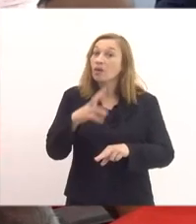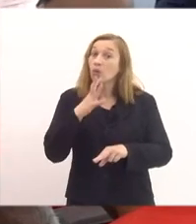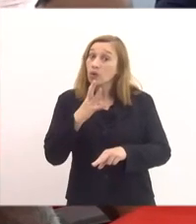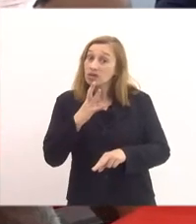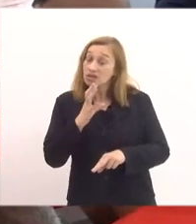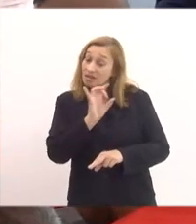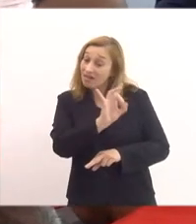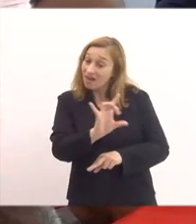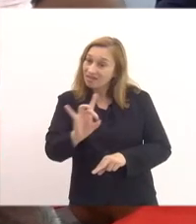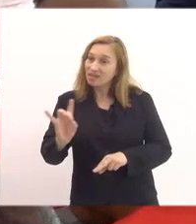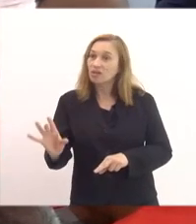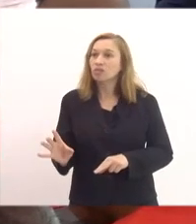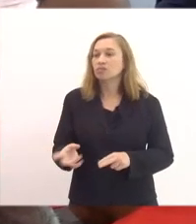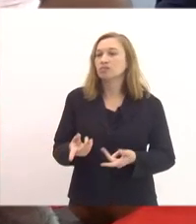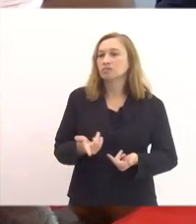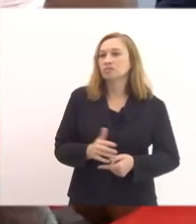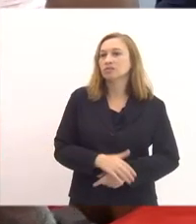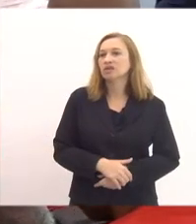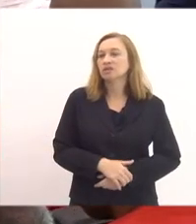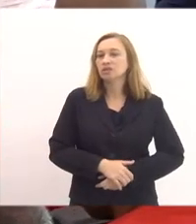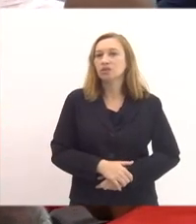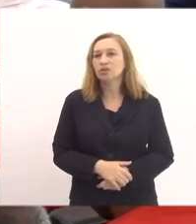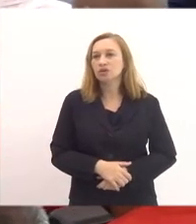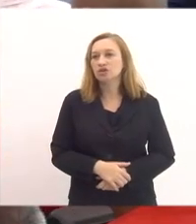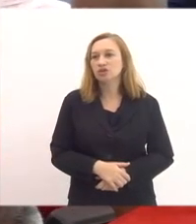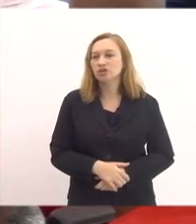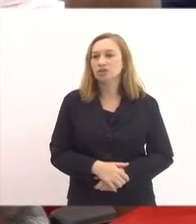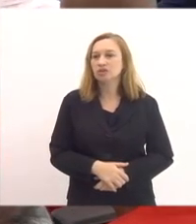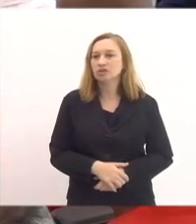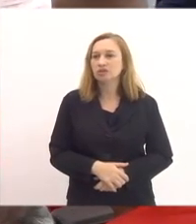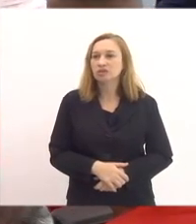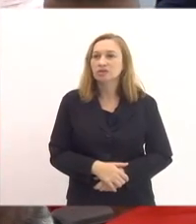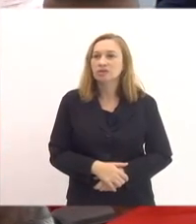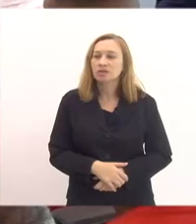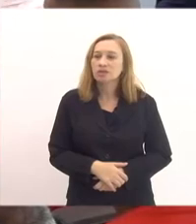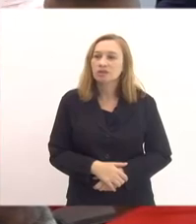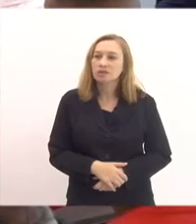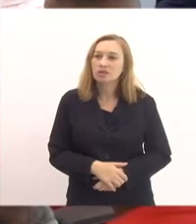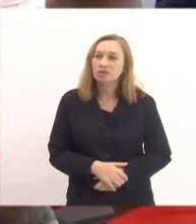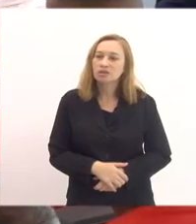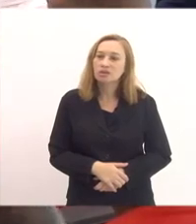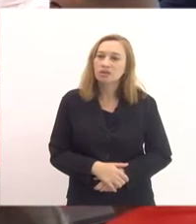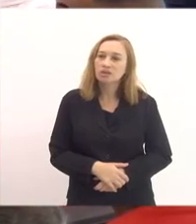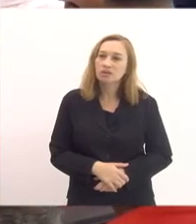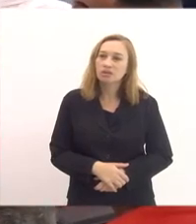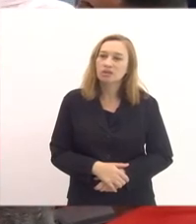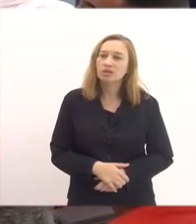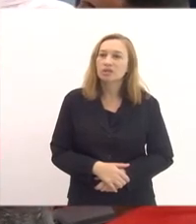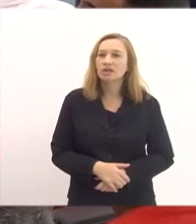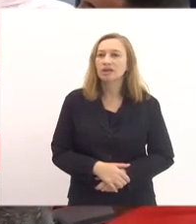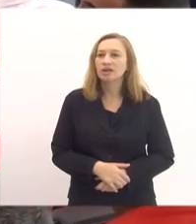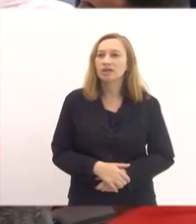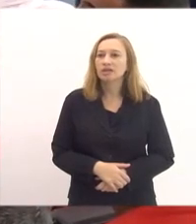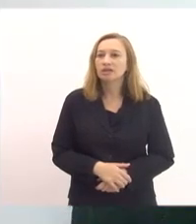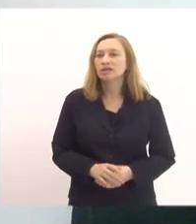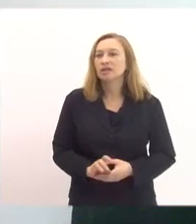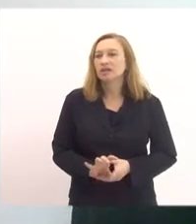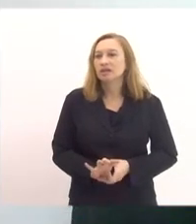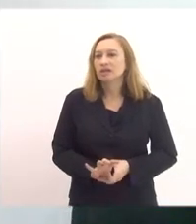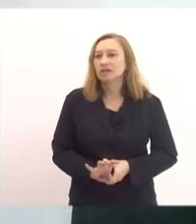o caso. Obrigado, pontual. Coronel. Obrigado, entendeu? Coronel. Não é assim, eu não posso te dar uma resposta agora, eu reconheço. Mas o senhor tem essa relação com esses candidatos que foram excluídos esse concurso de